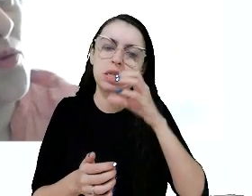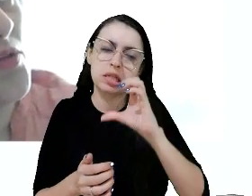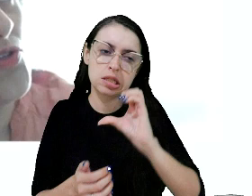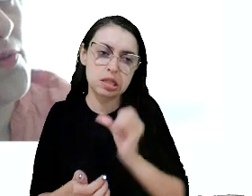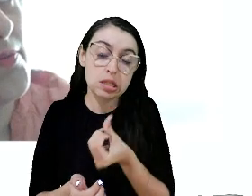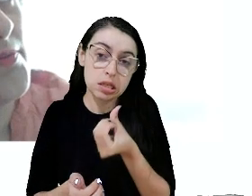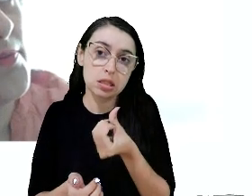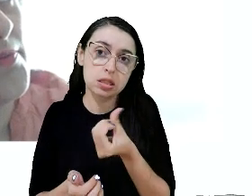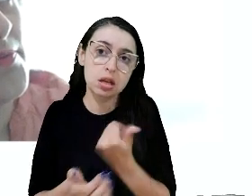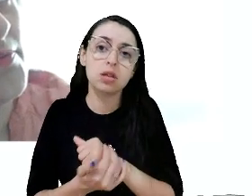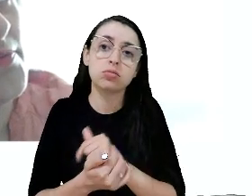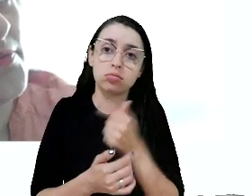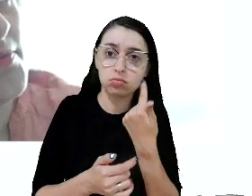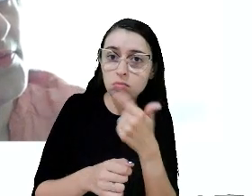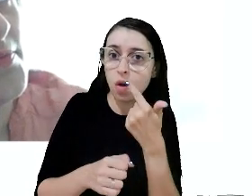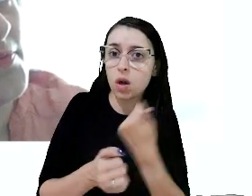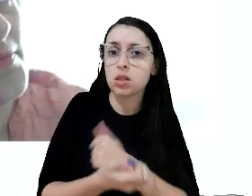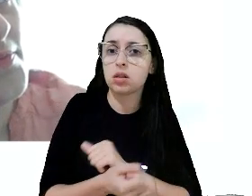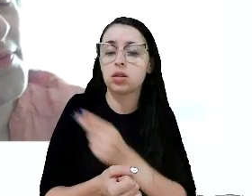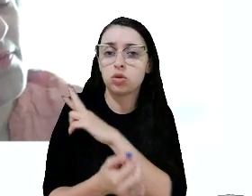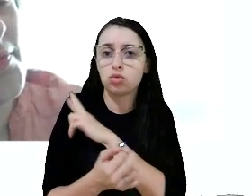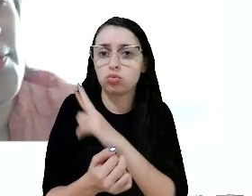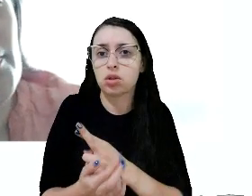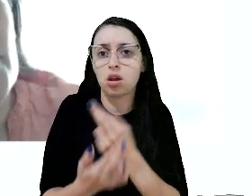integrante e o presidiu por 2 anos.